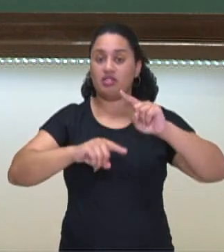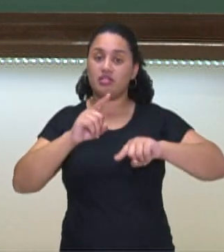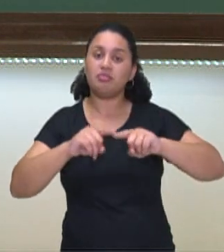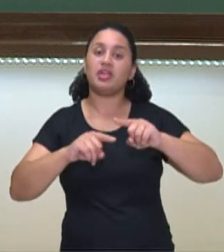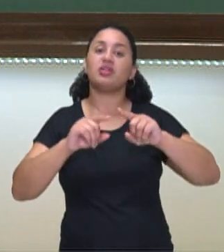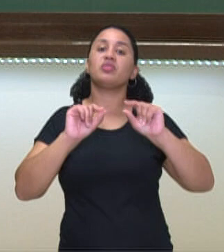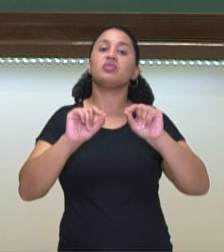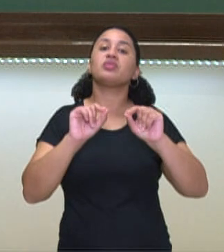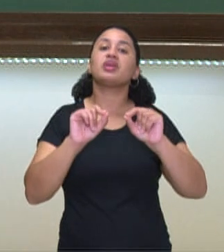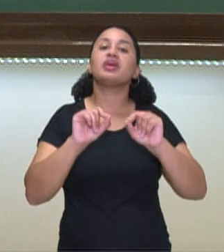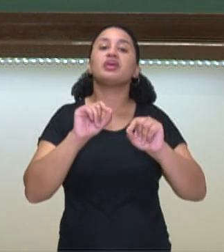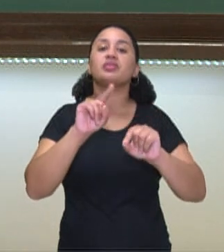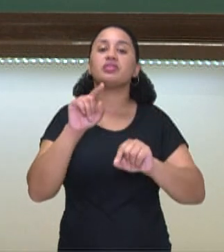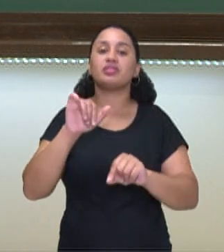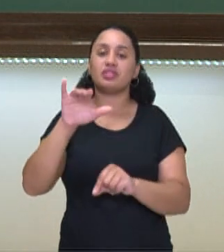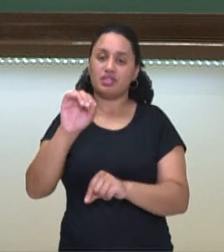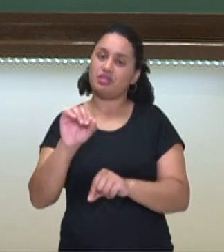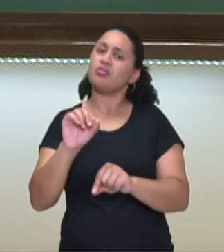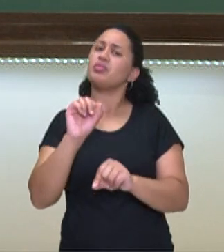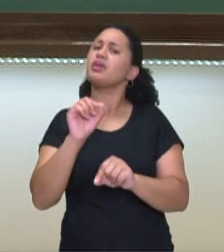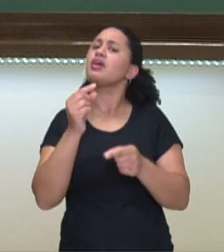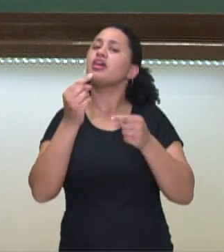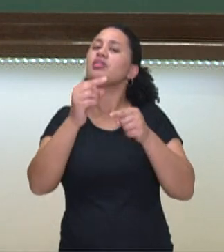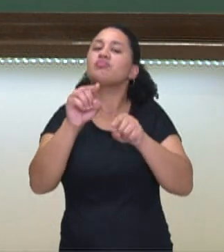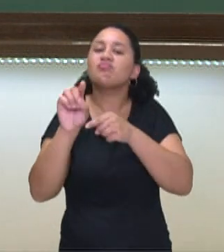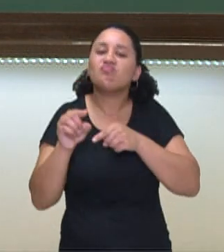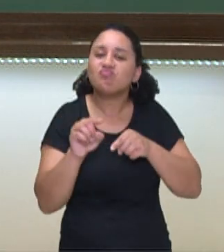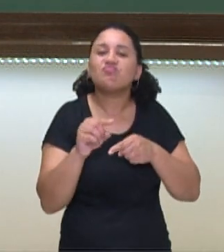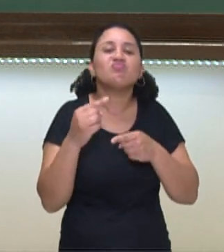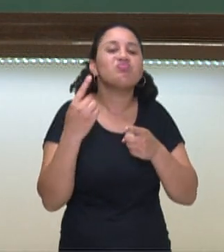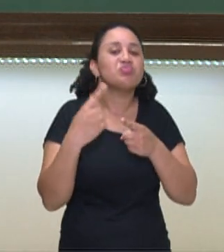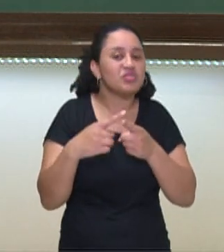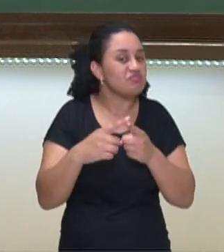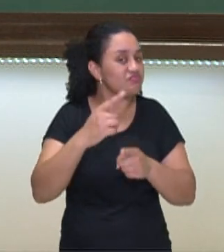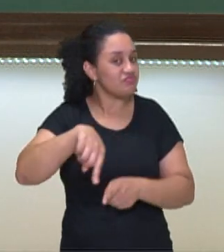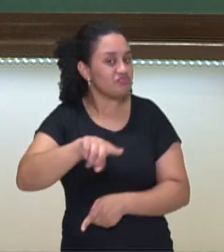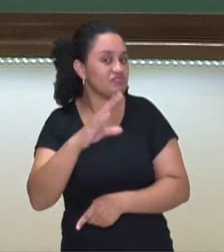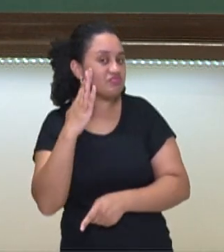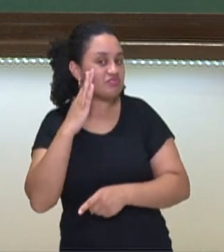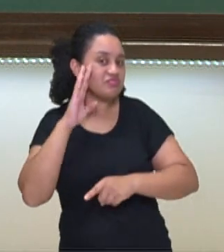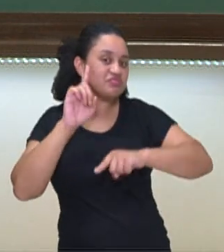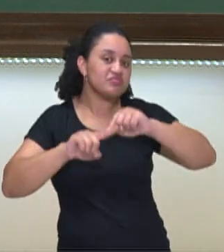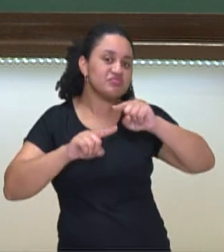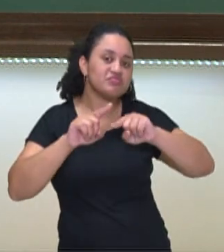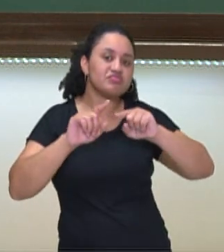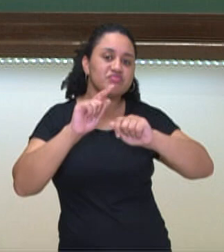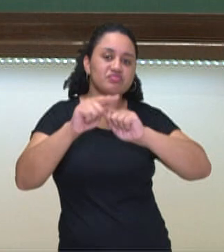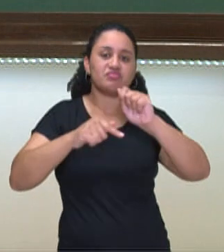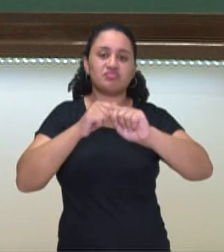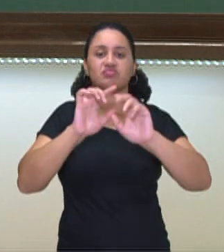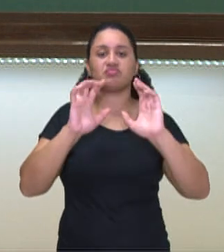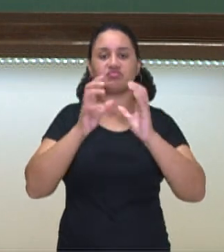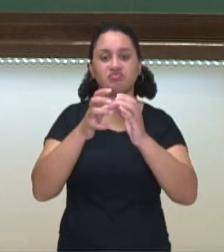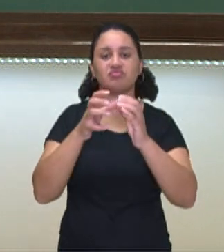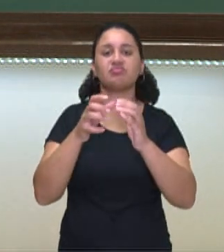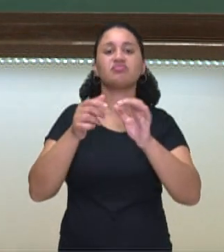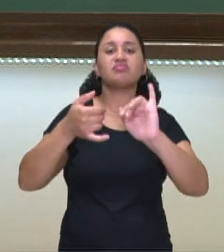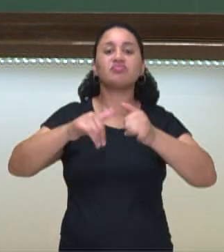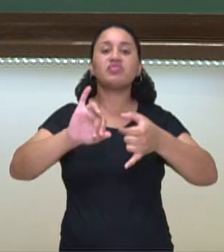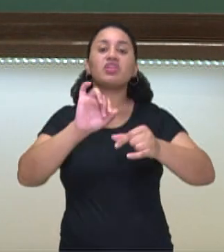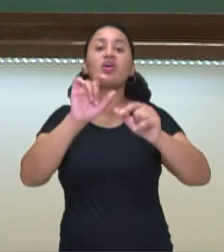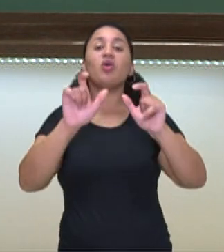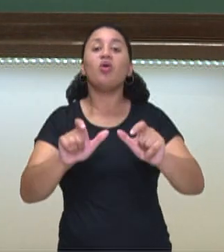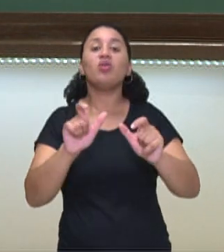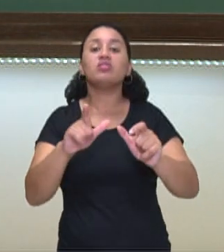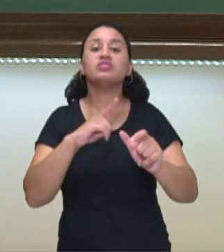zinco. É uma provocação, para vocês saberem que os elementos químicos, eles estão dispostos lá na